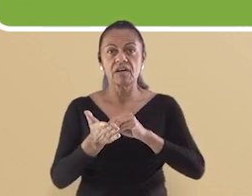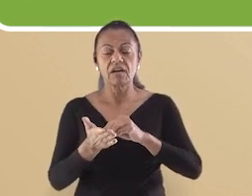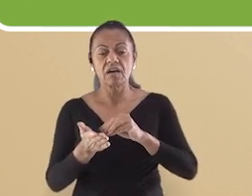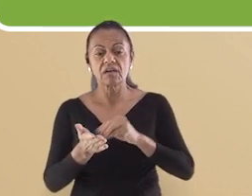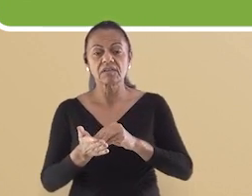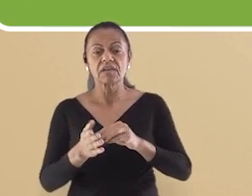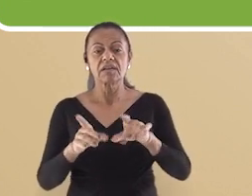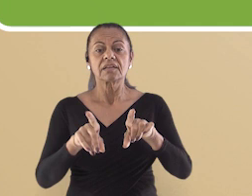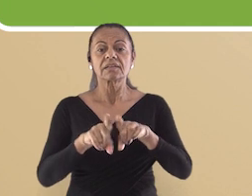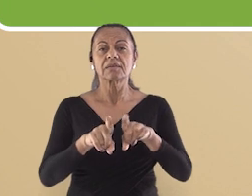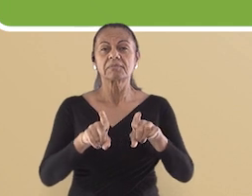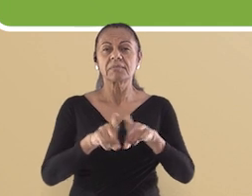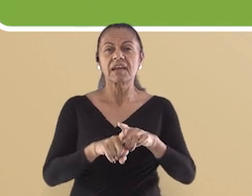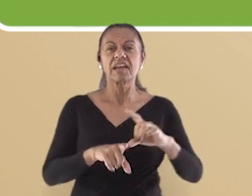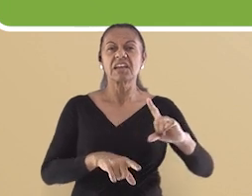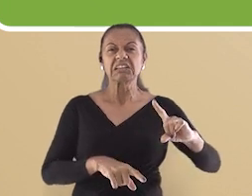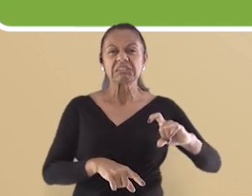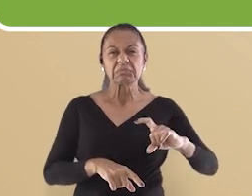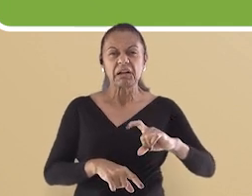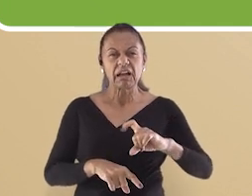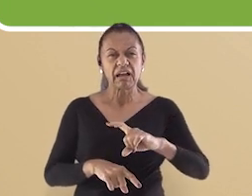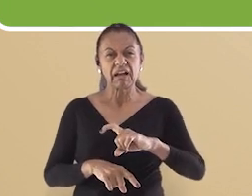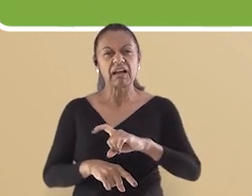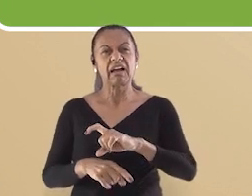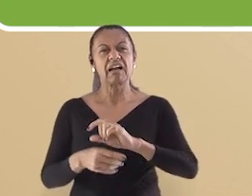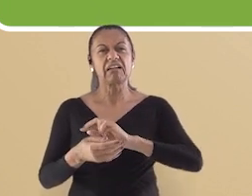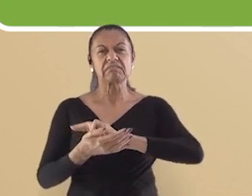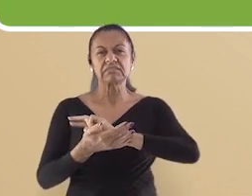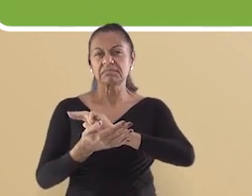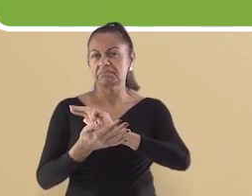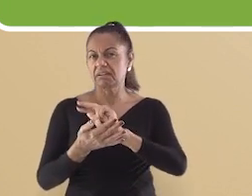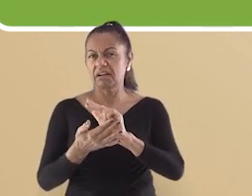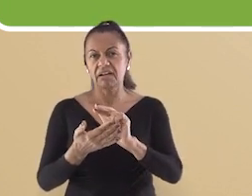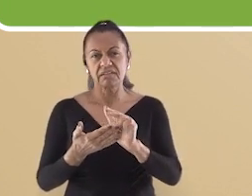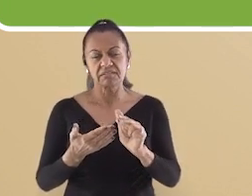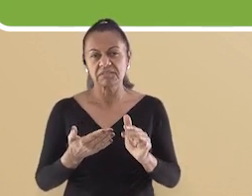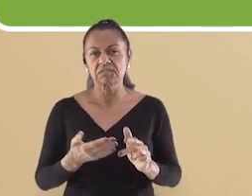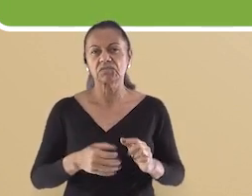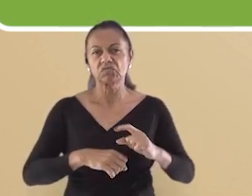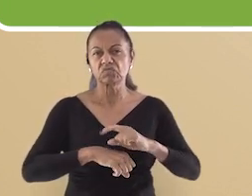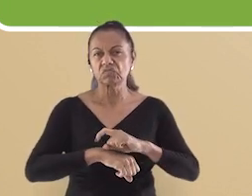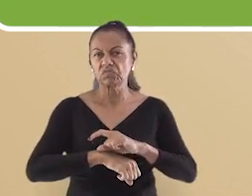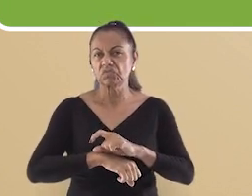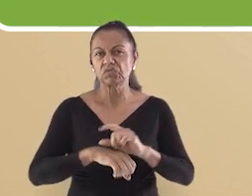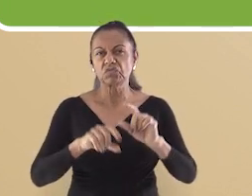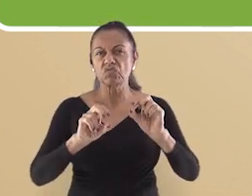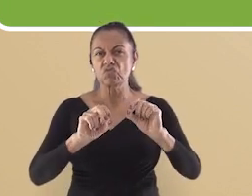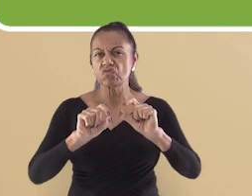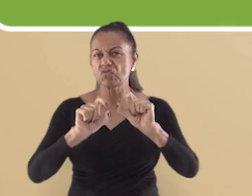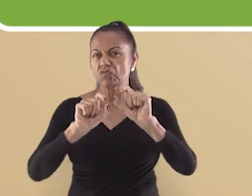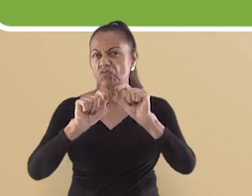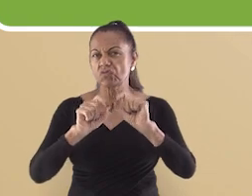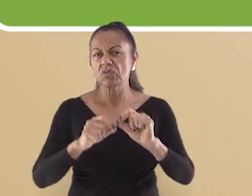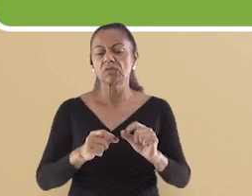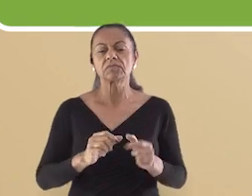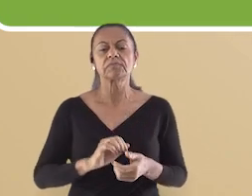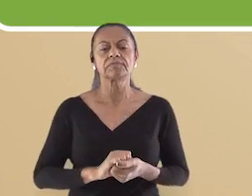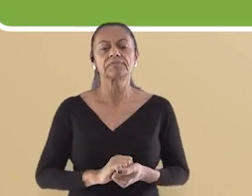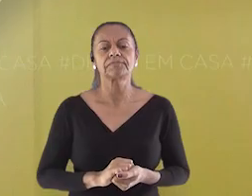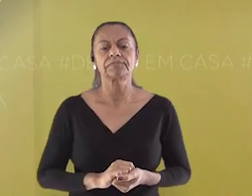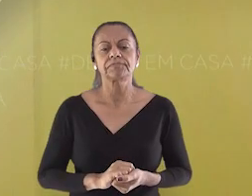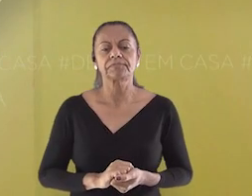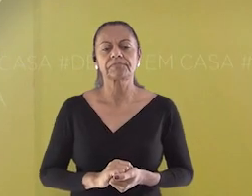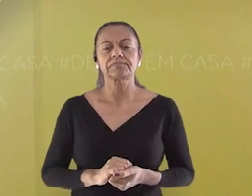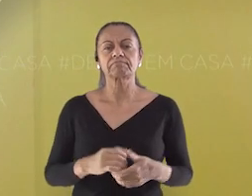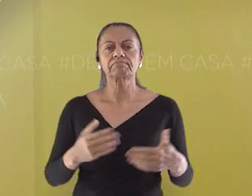de oxigênio e a inexistência de decompositores necrófagos, que seriam as bactérias e os